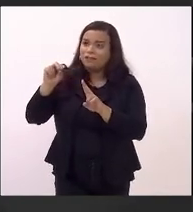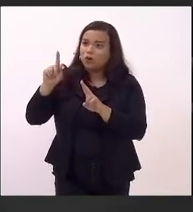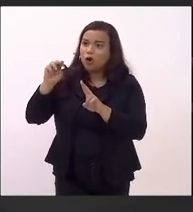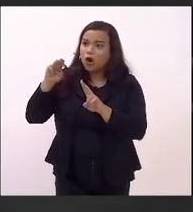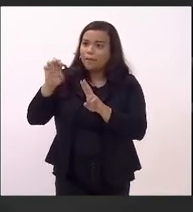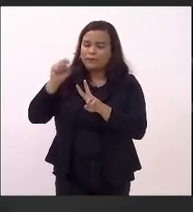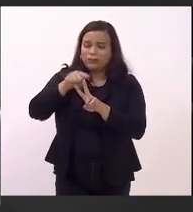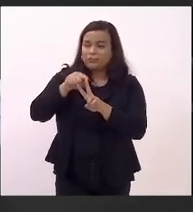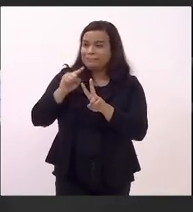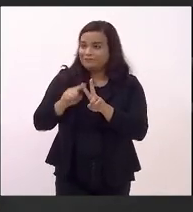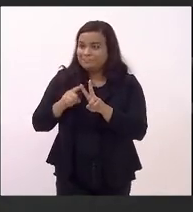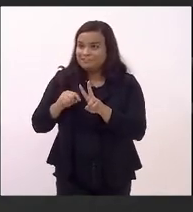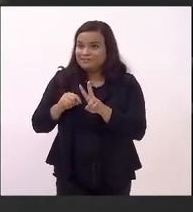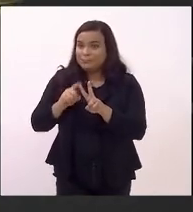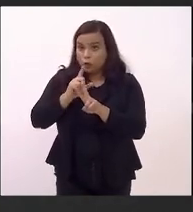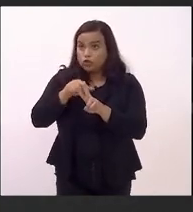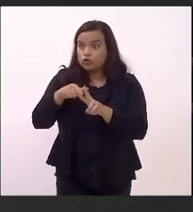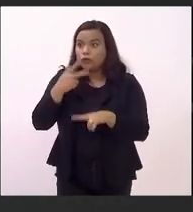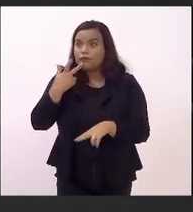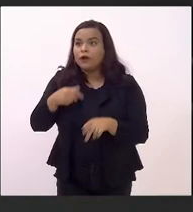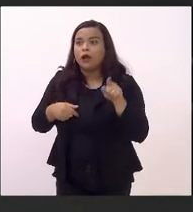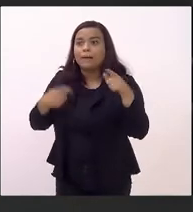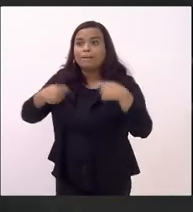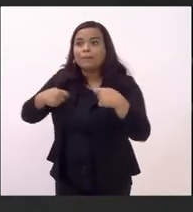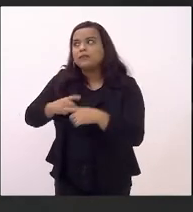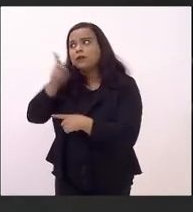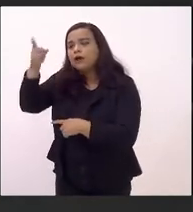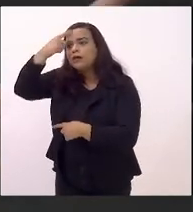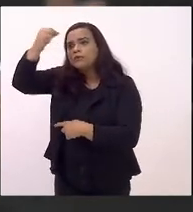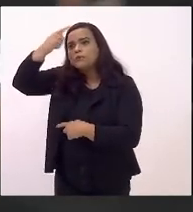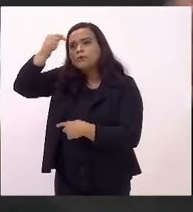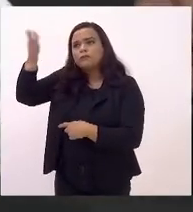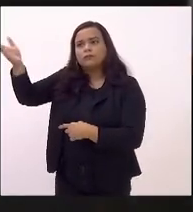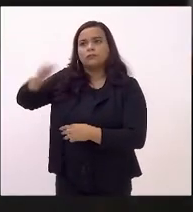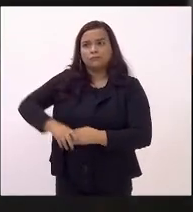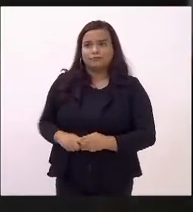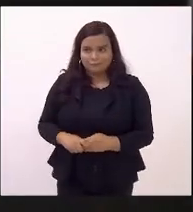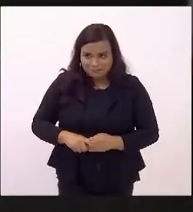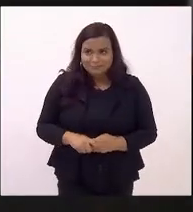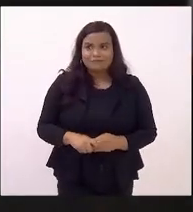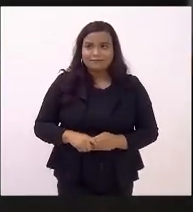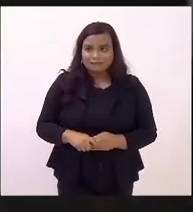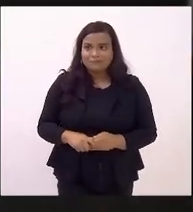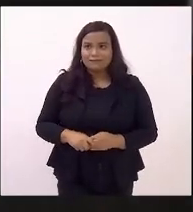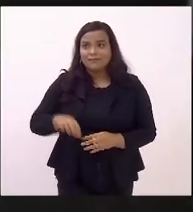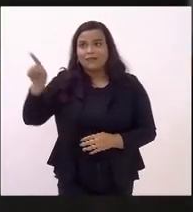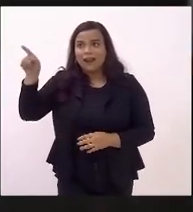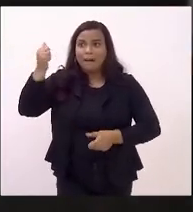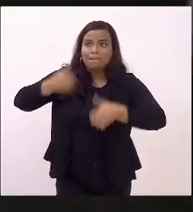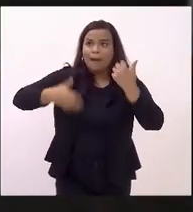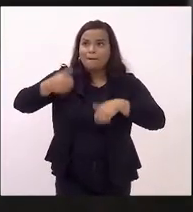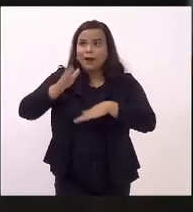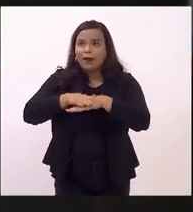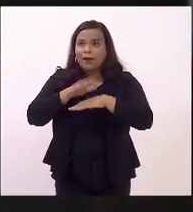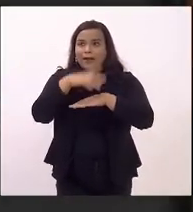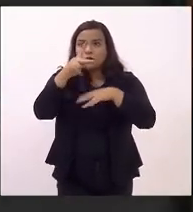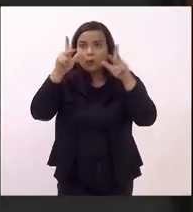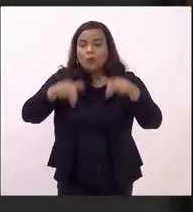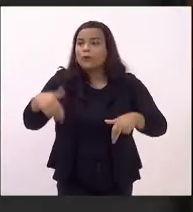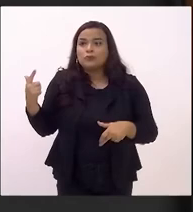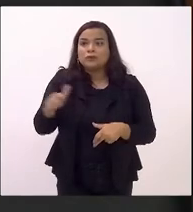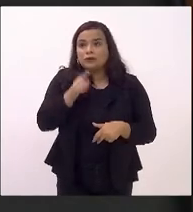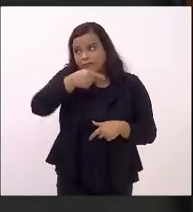Foram quem chegou para mim e disse, você tem que ir para a academia, você tem que estar na academia. A academia não tem essa sua fala, você precisa